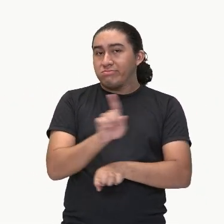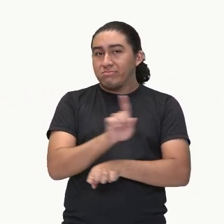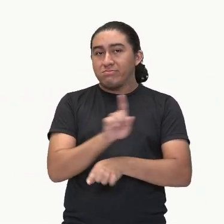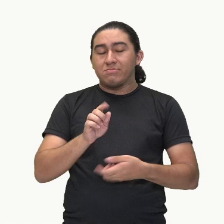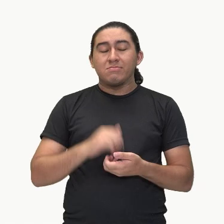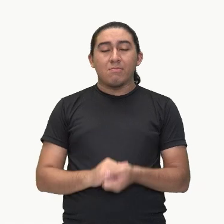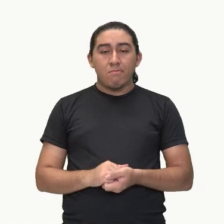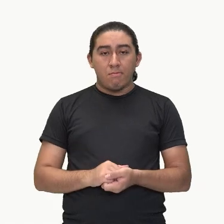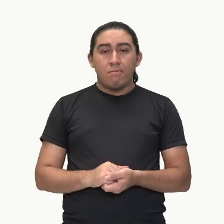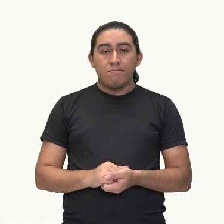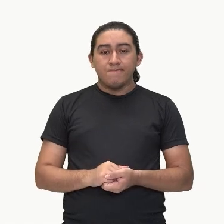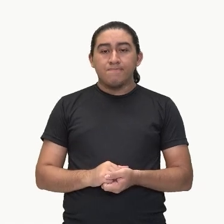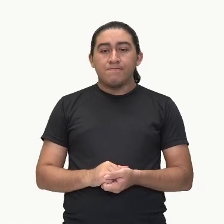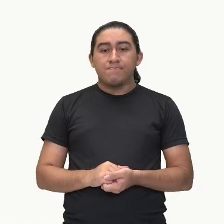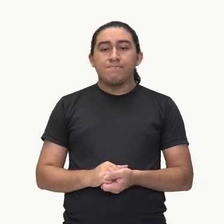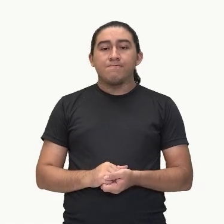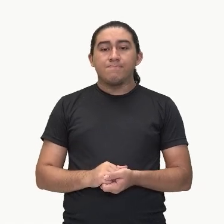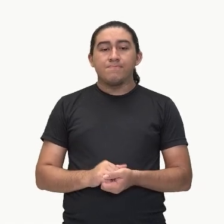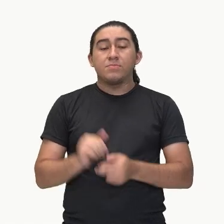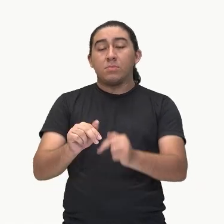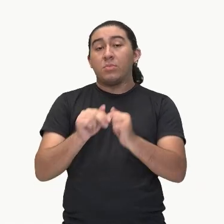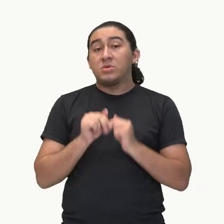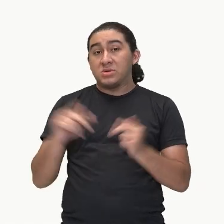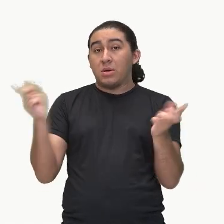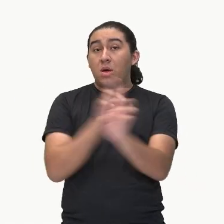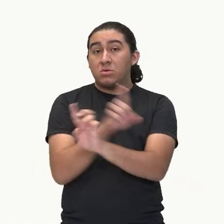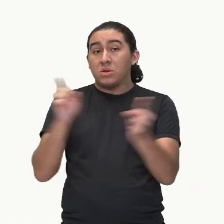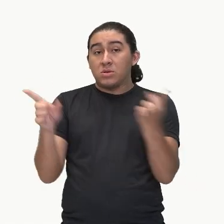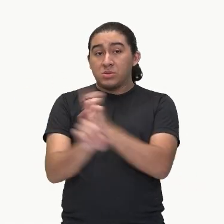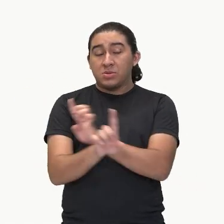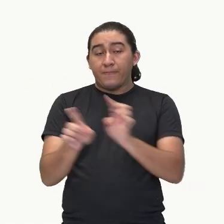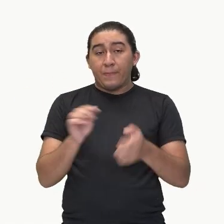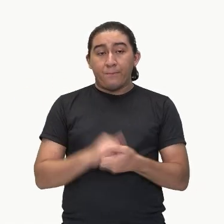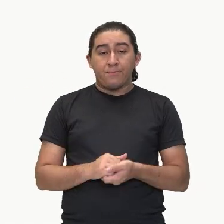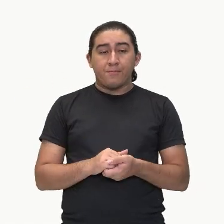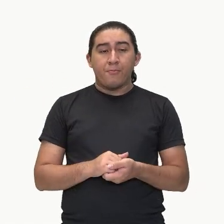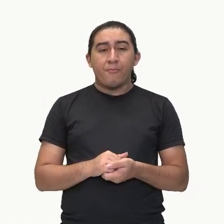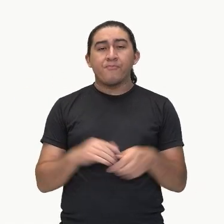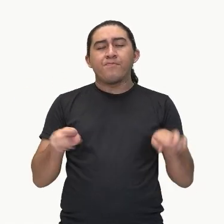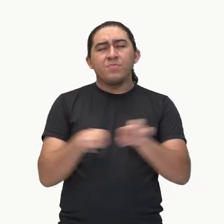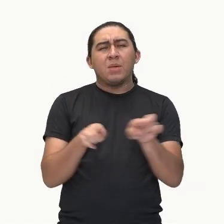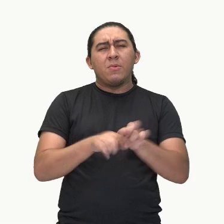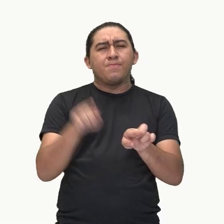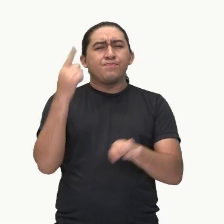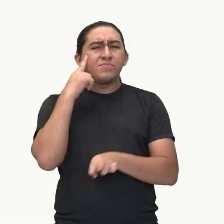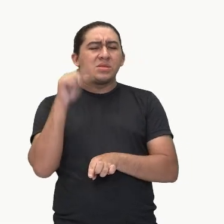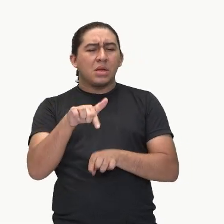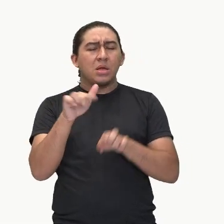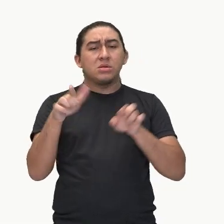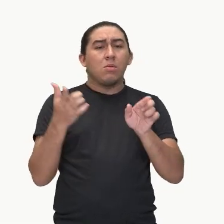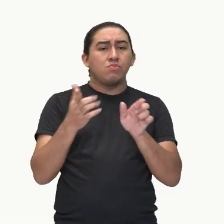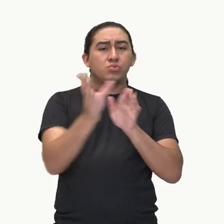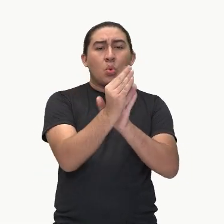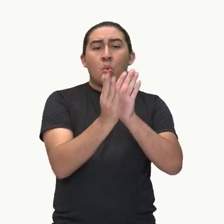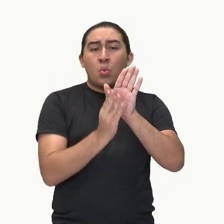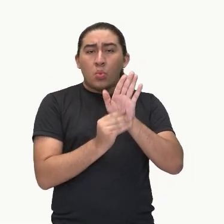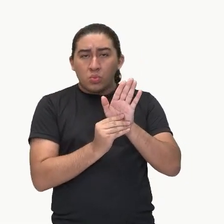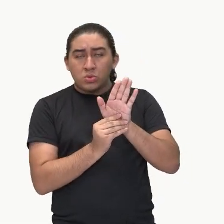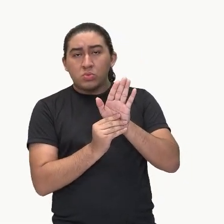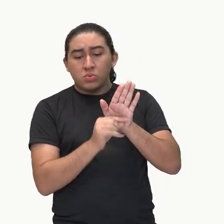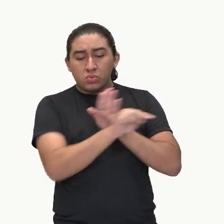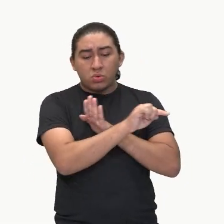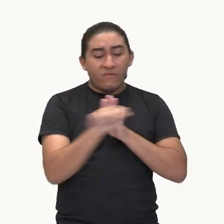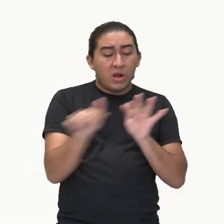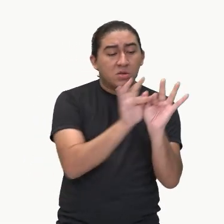verdade, ao mesmo tempo. Então, por isso que é a alternância. E aí, quando vocês se depararem, né, com esse tipo de construção aqui, em que as